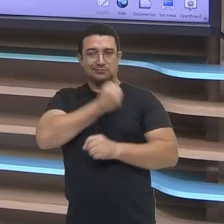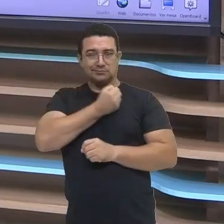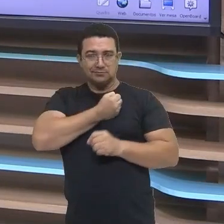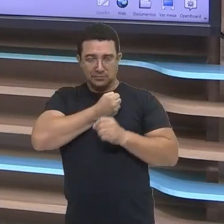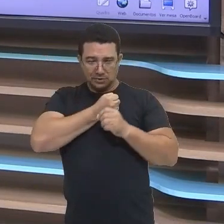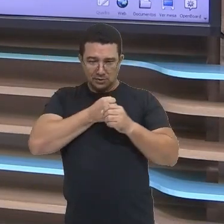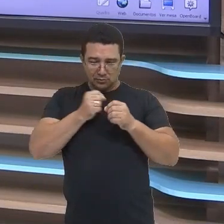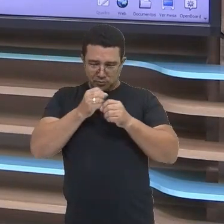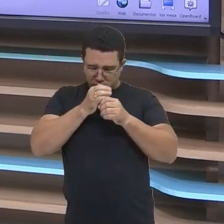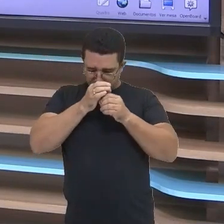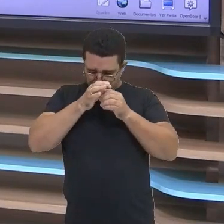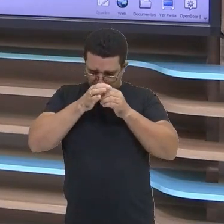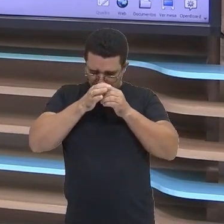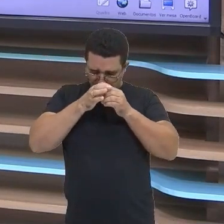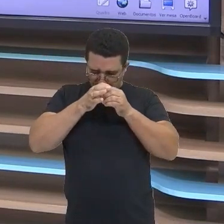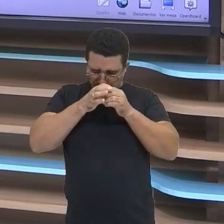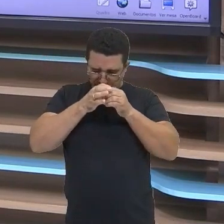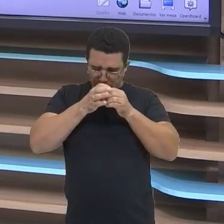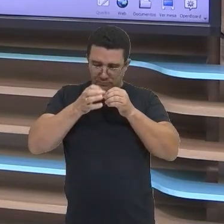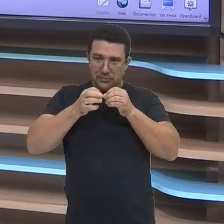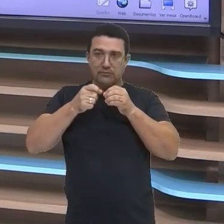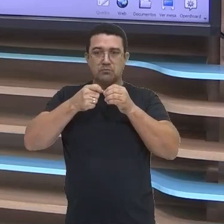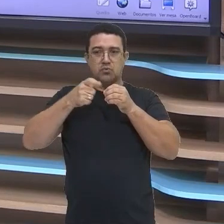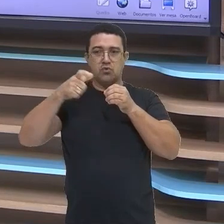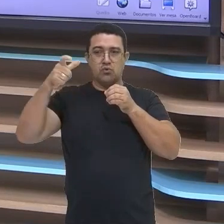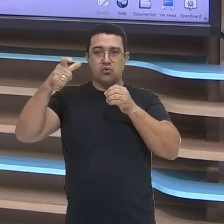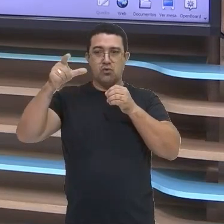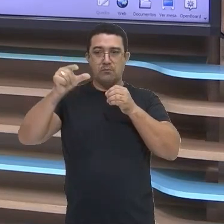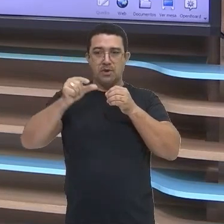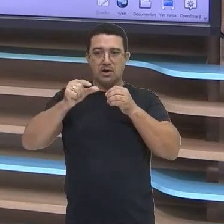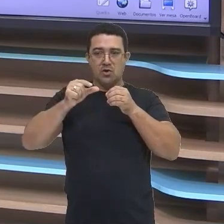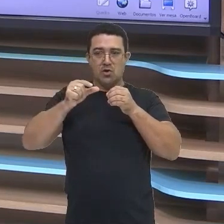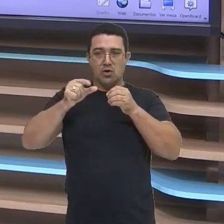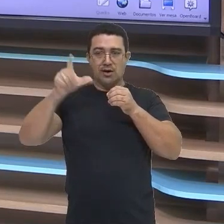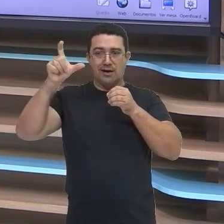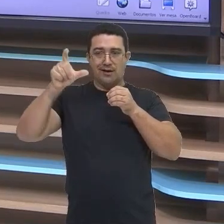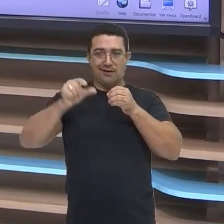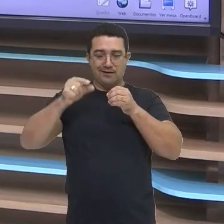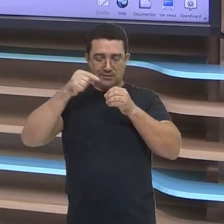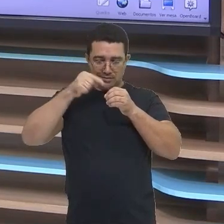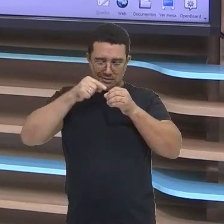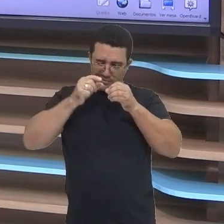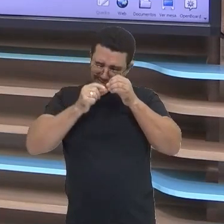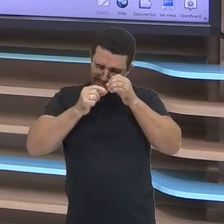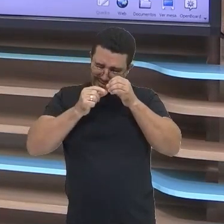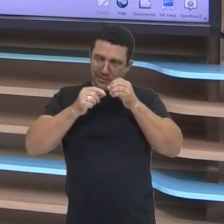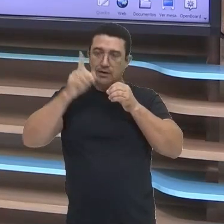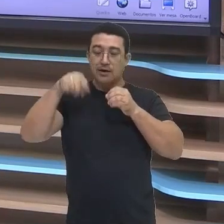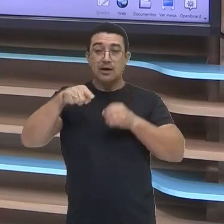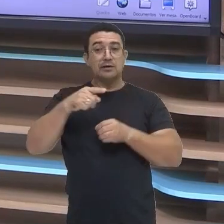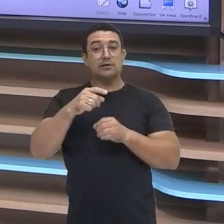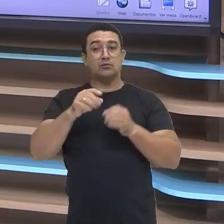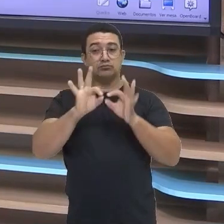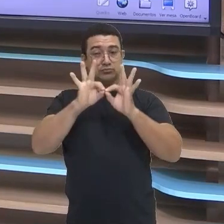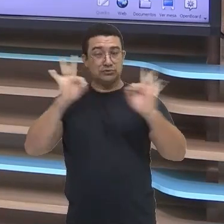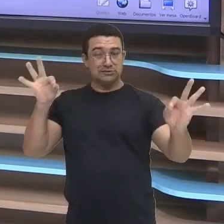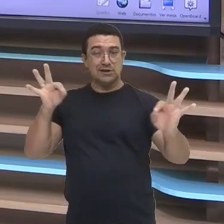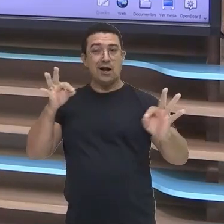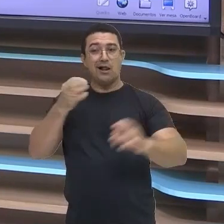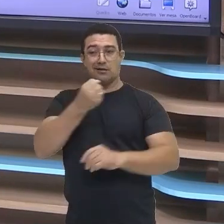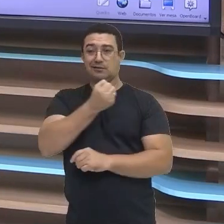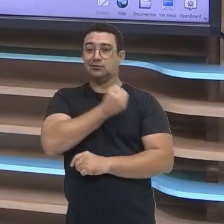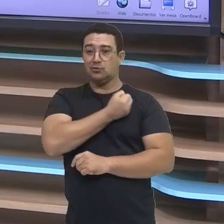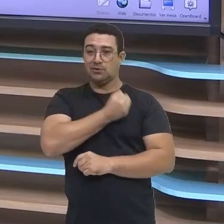redução. Por isso, definir escala cartográfica é importante. Ela marca uma relação de redução, mas saibam, ela não